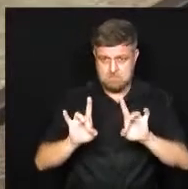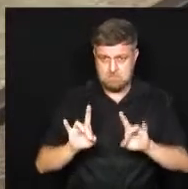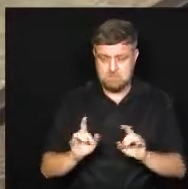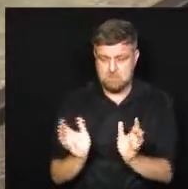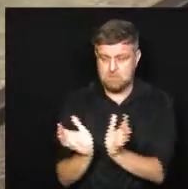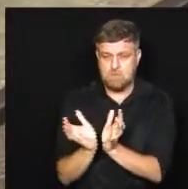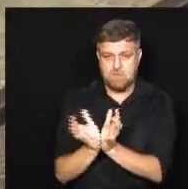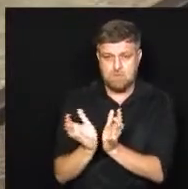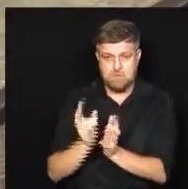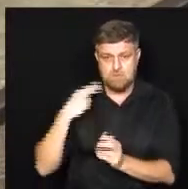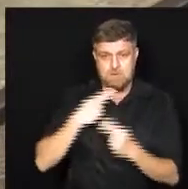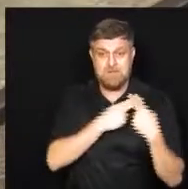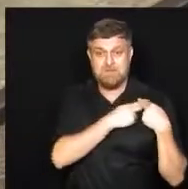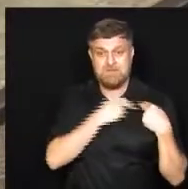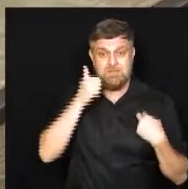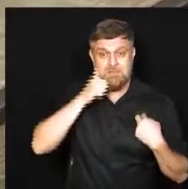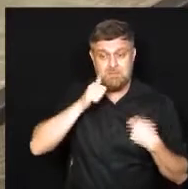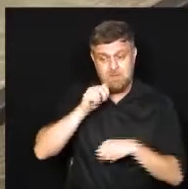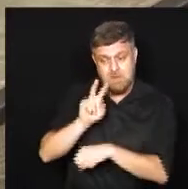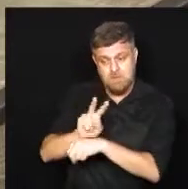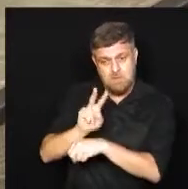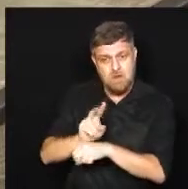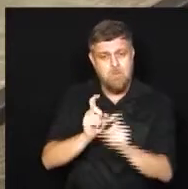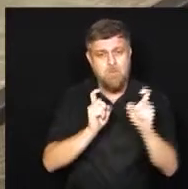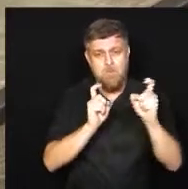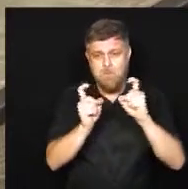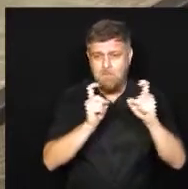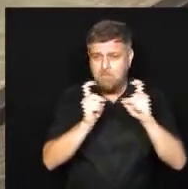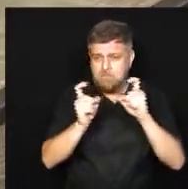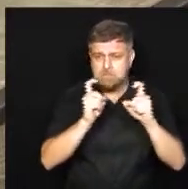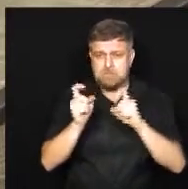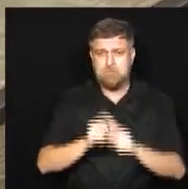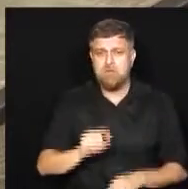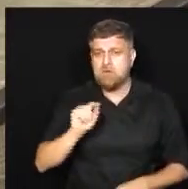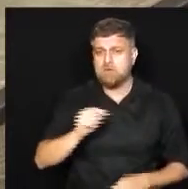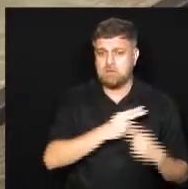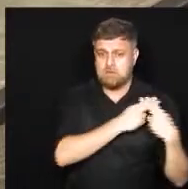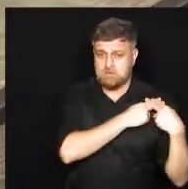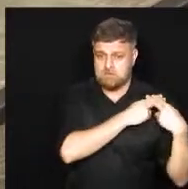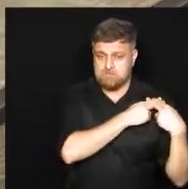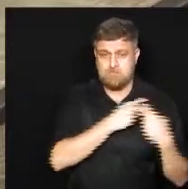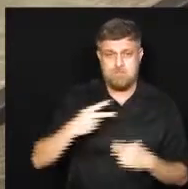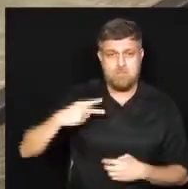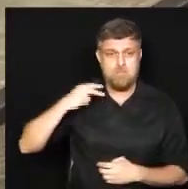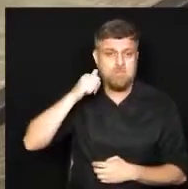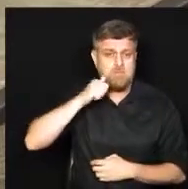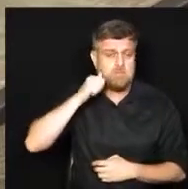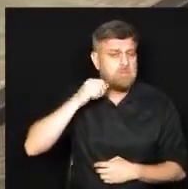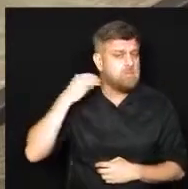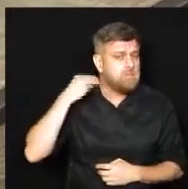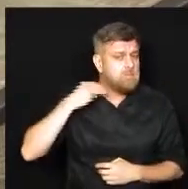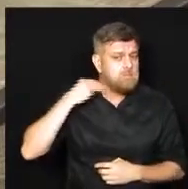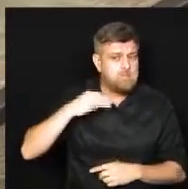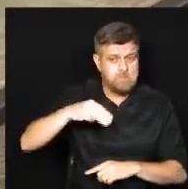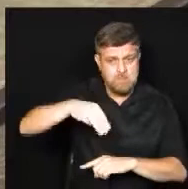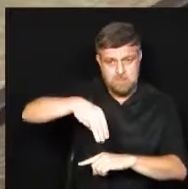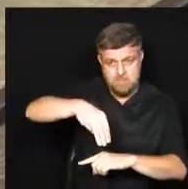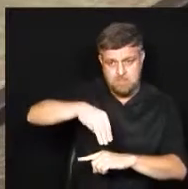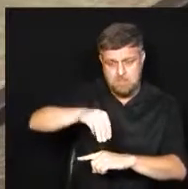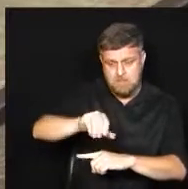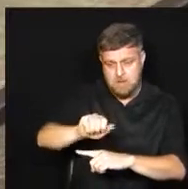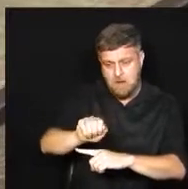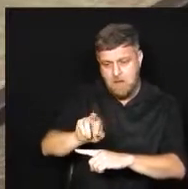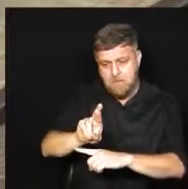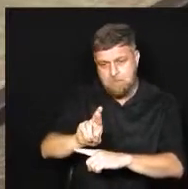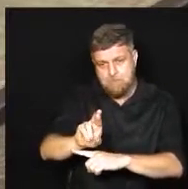Comissão Permanente da Mulher. Essa reunião será presidida pela vereadora Mariana Conte, que é a presidente